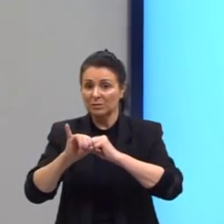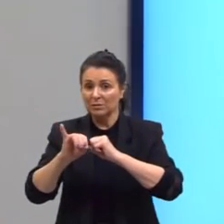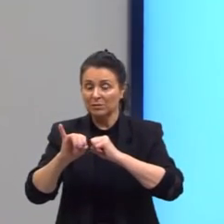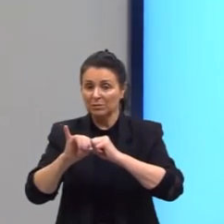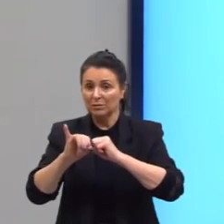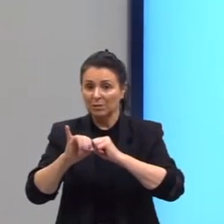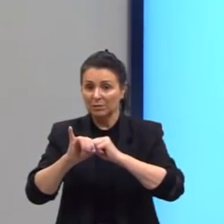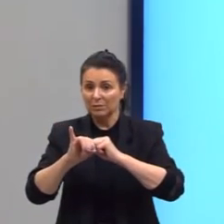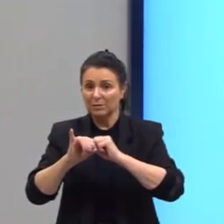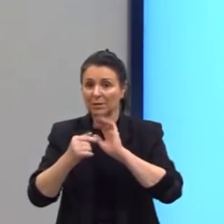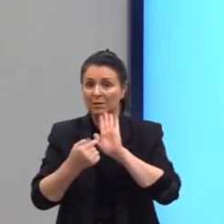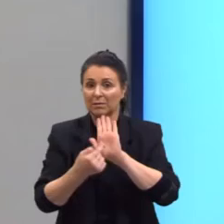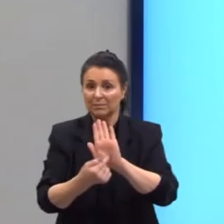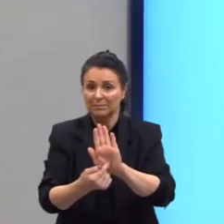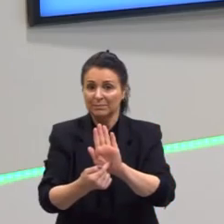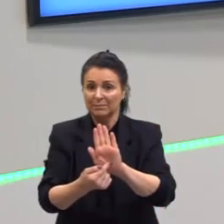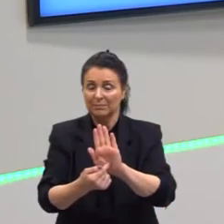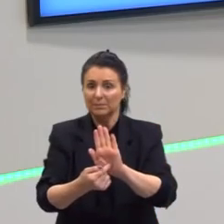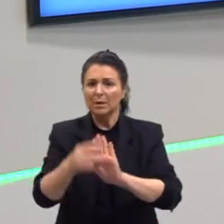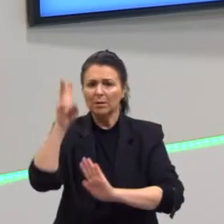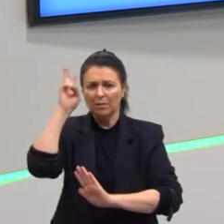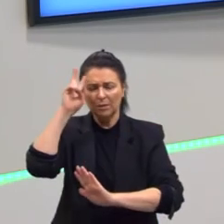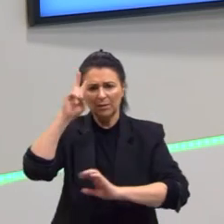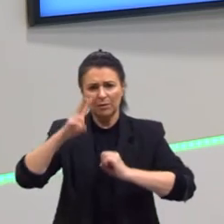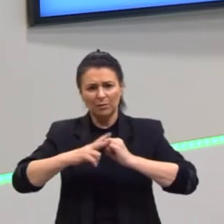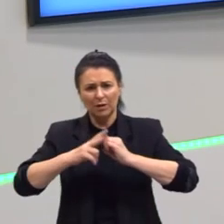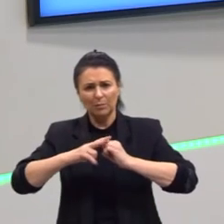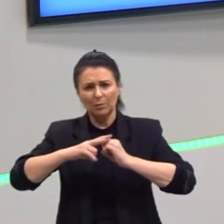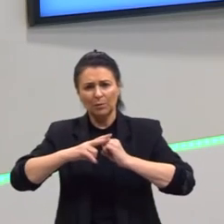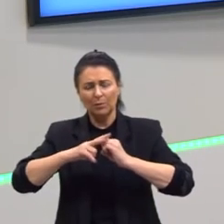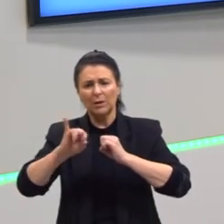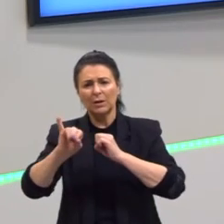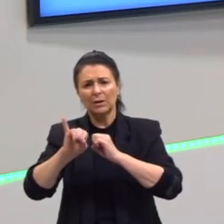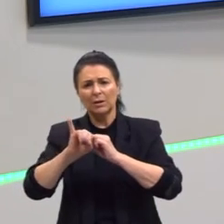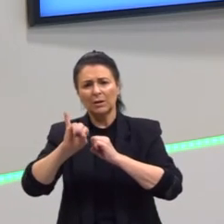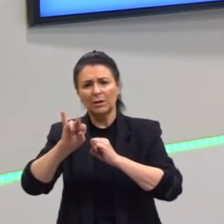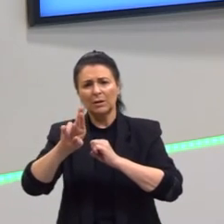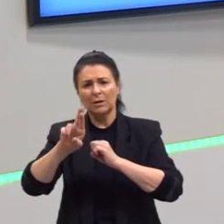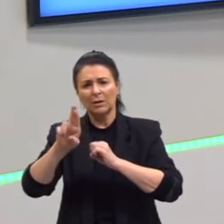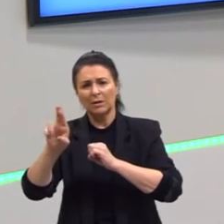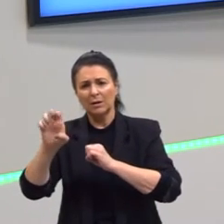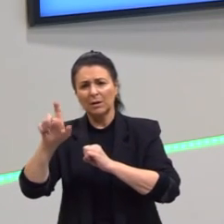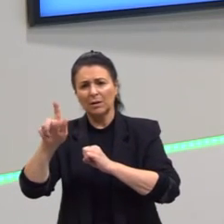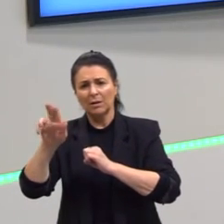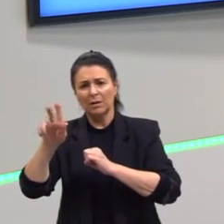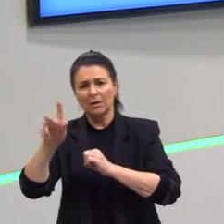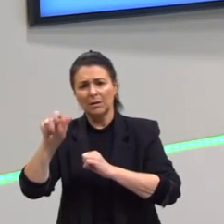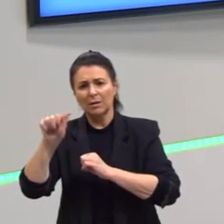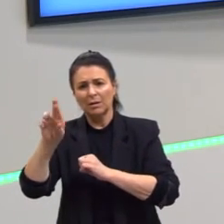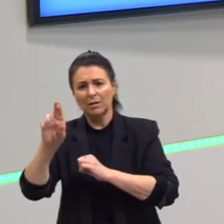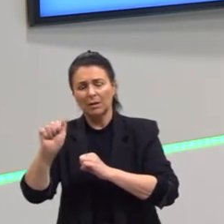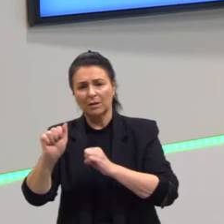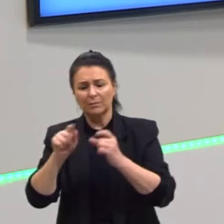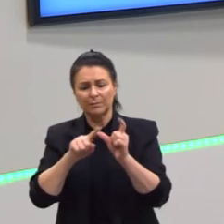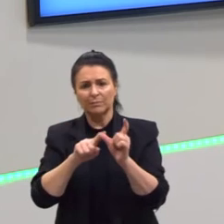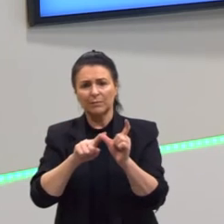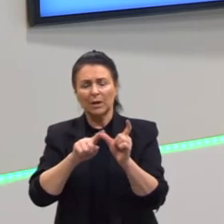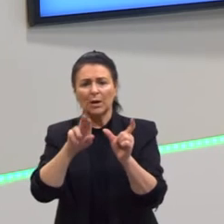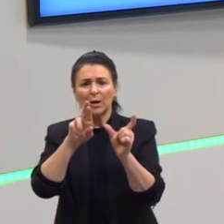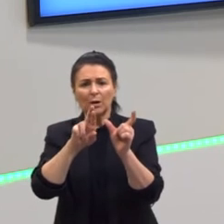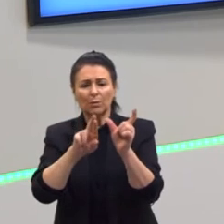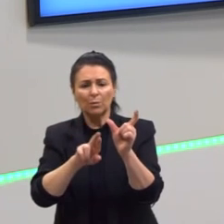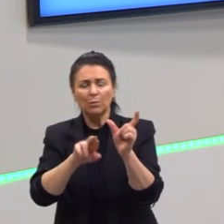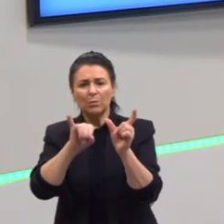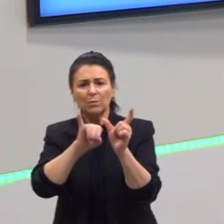grafados Márcia me lembro o que que é verbo irregular sim Gabi regular é aquele que não vai haver aquele que eu não consigo colocar um e de no